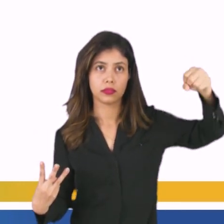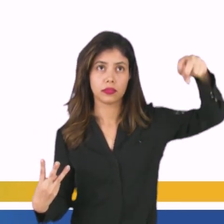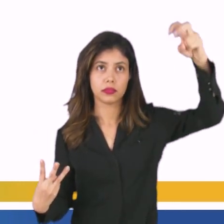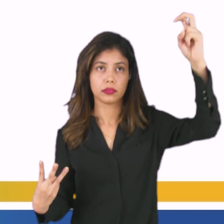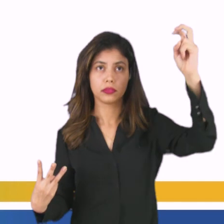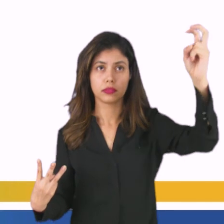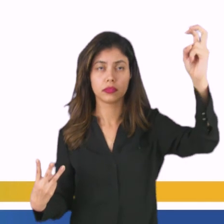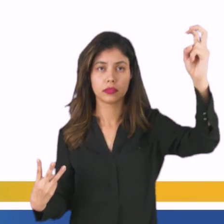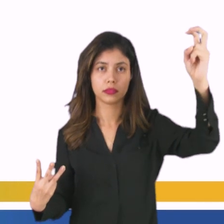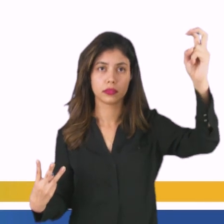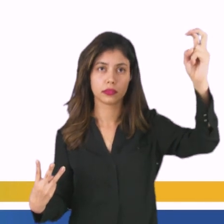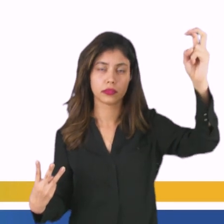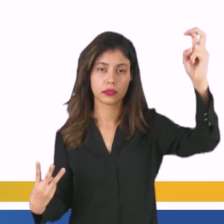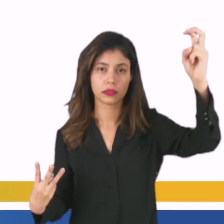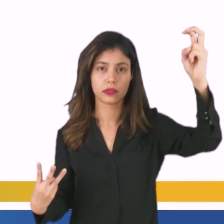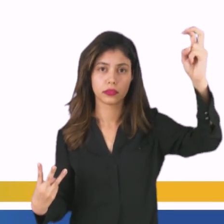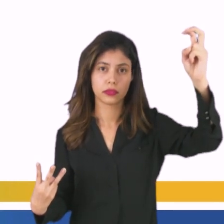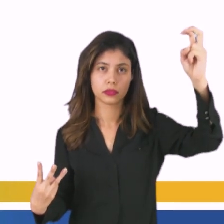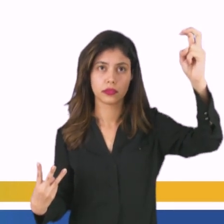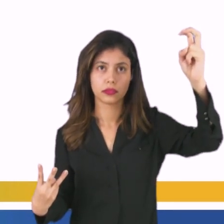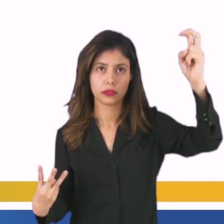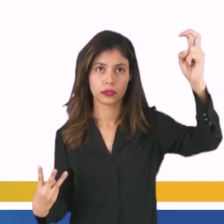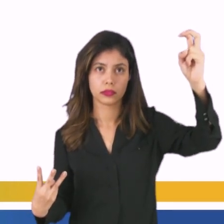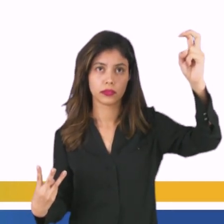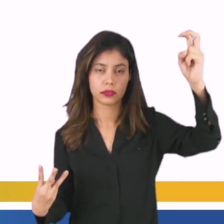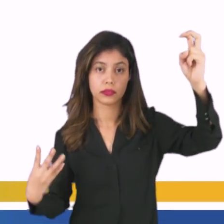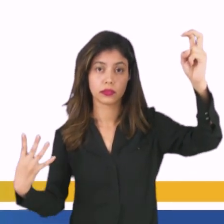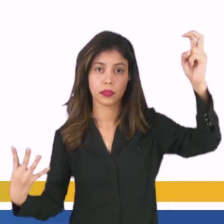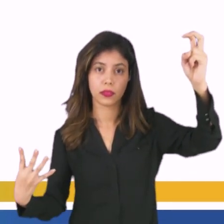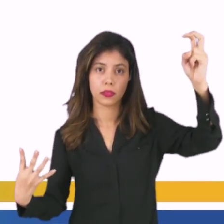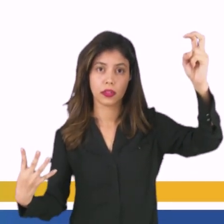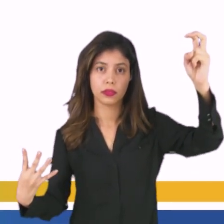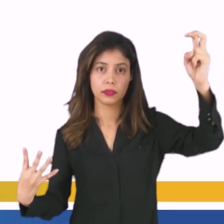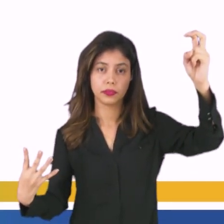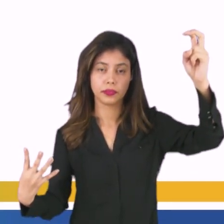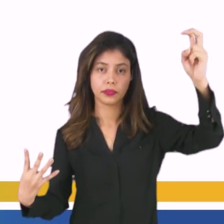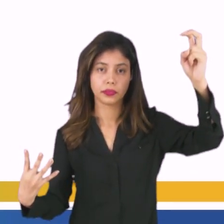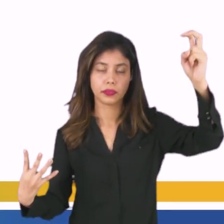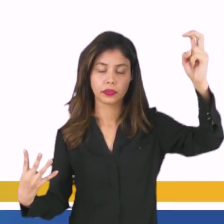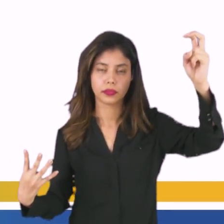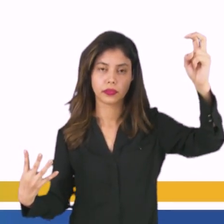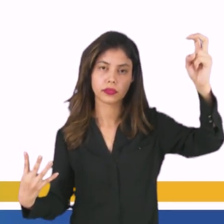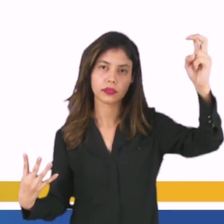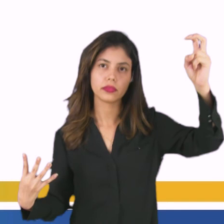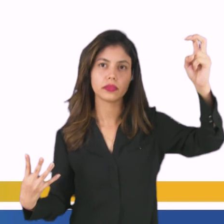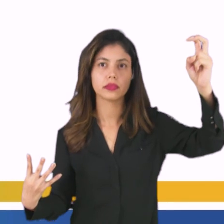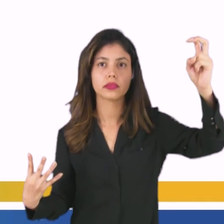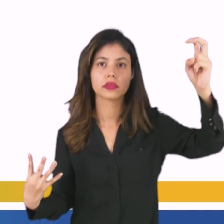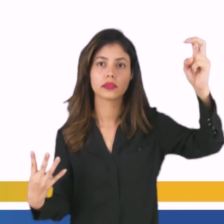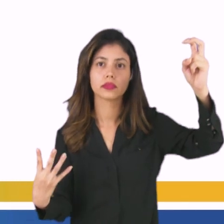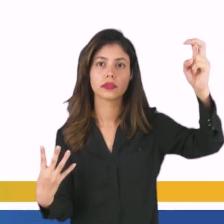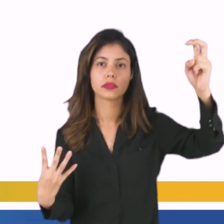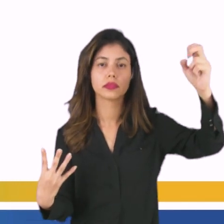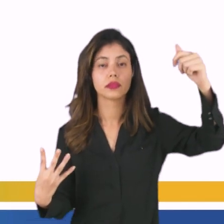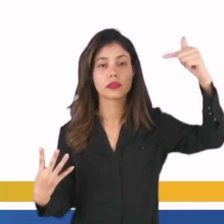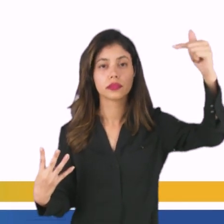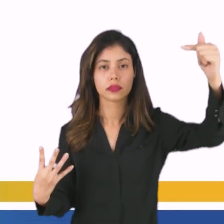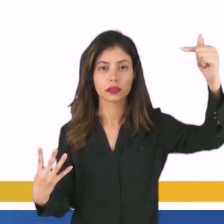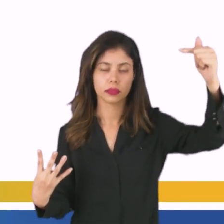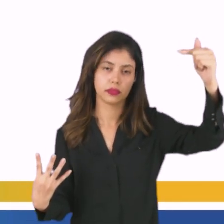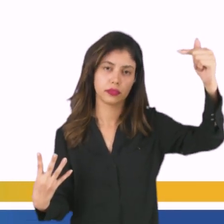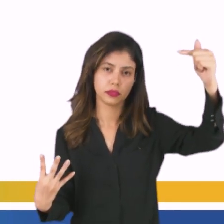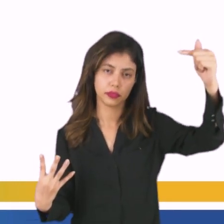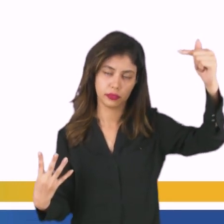3, em AN 5. Quando for 4 em n, nós teremos no meu valor AN o